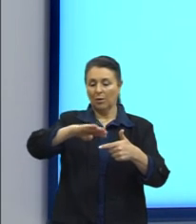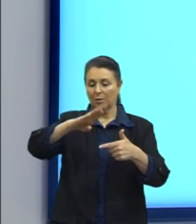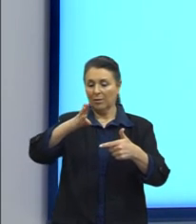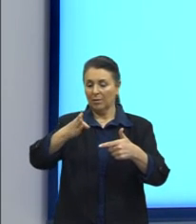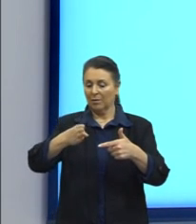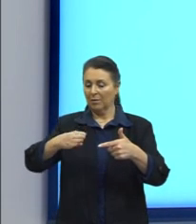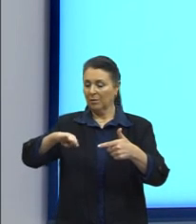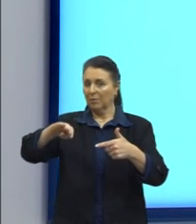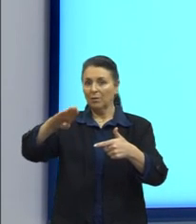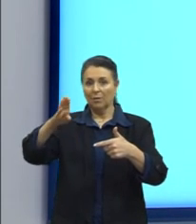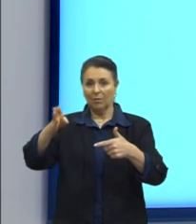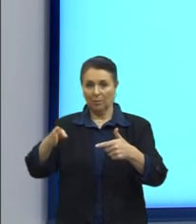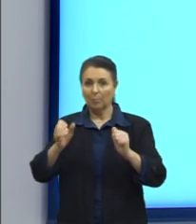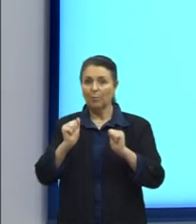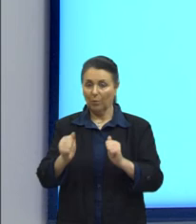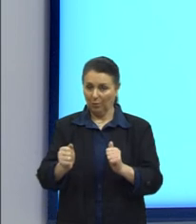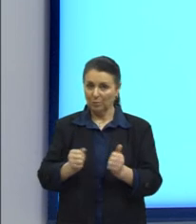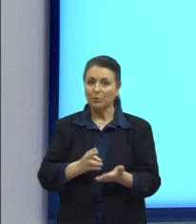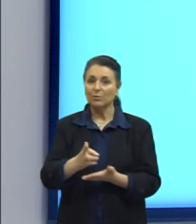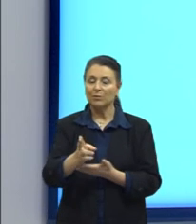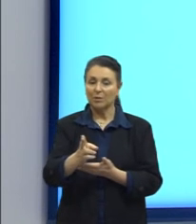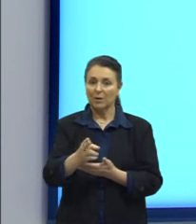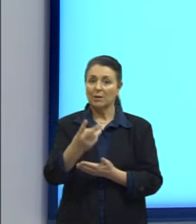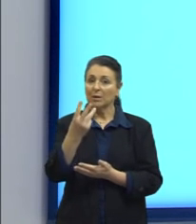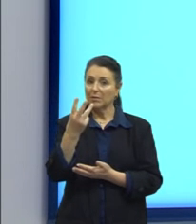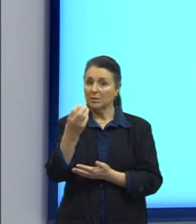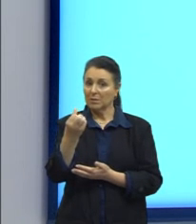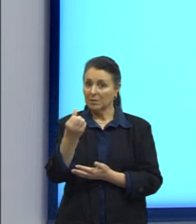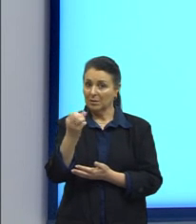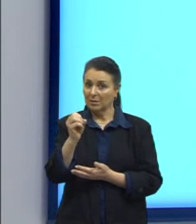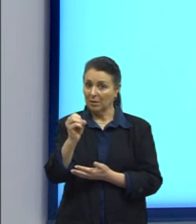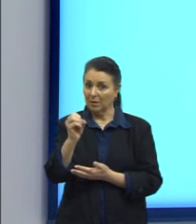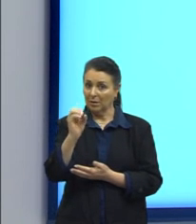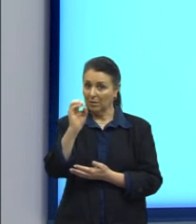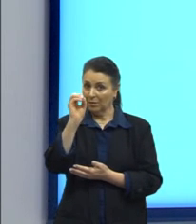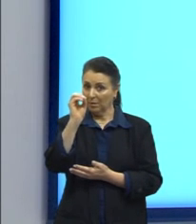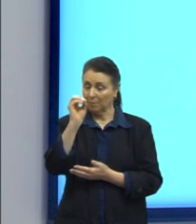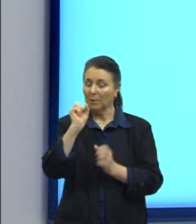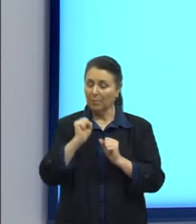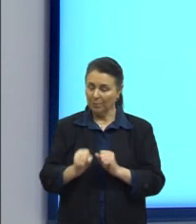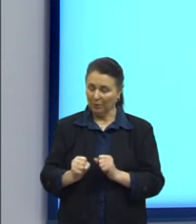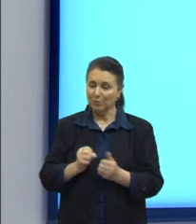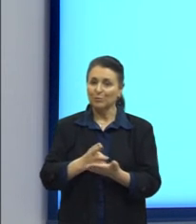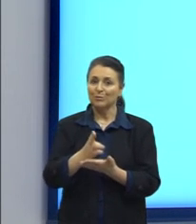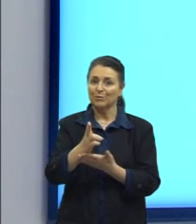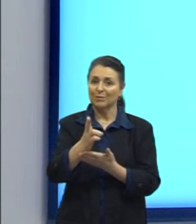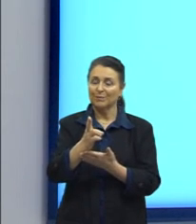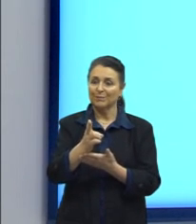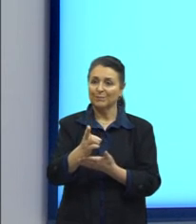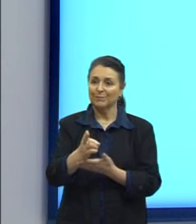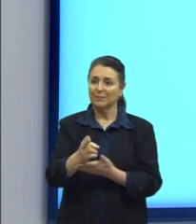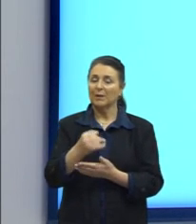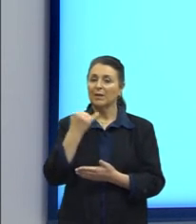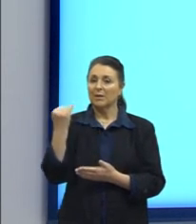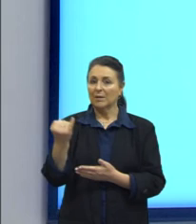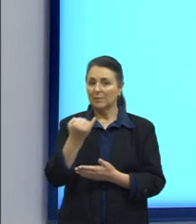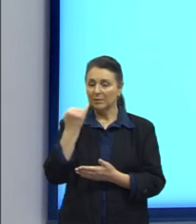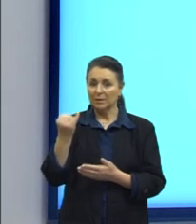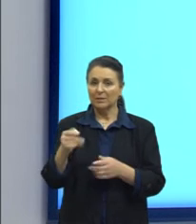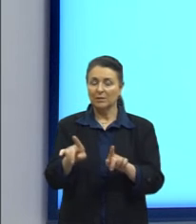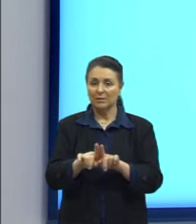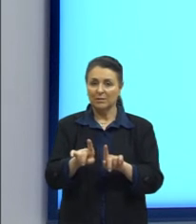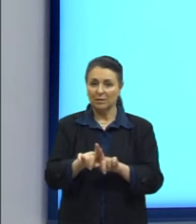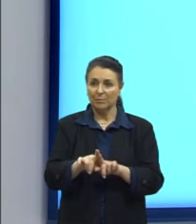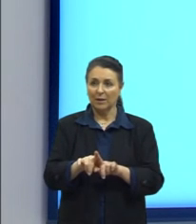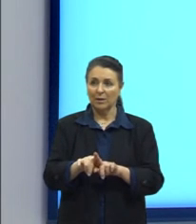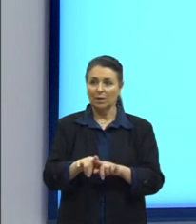360 mas ela pode iniciar o movimento novamente né como a gente falou tá e uma coisa importante quando a gente faz então